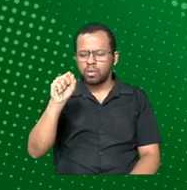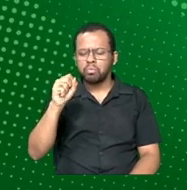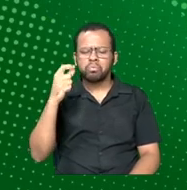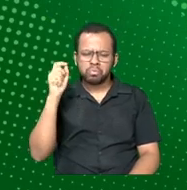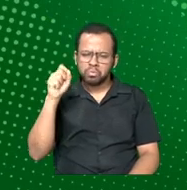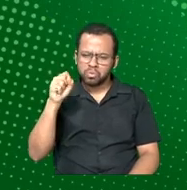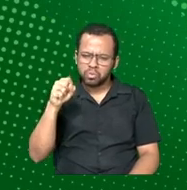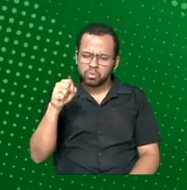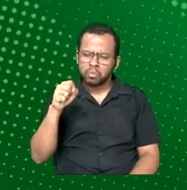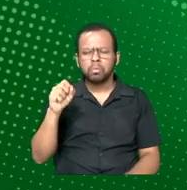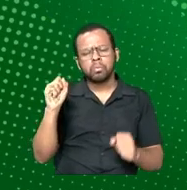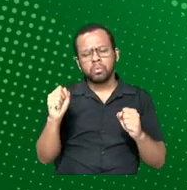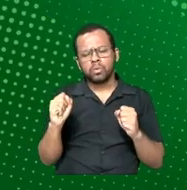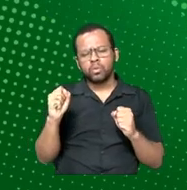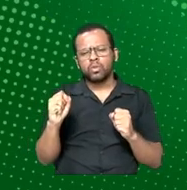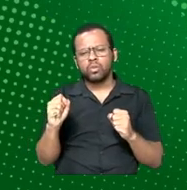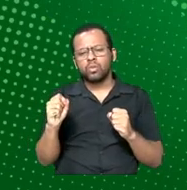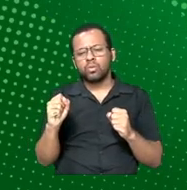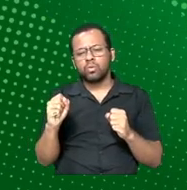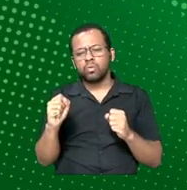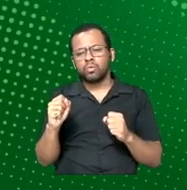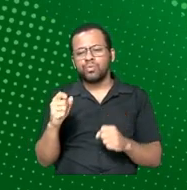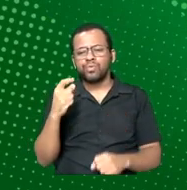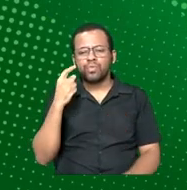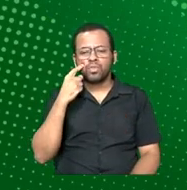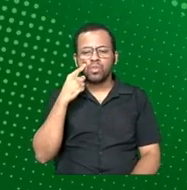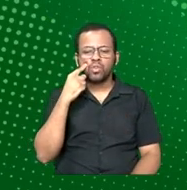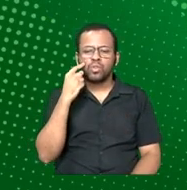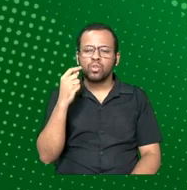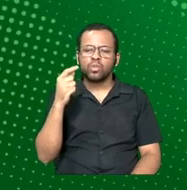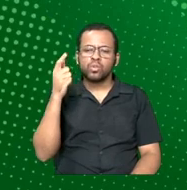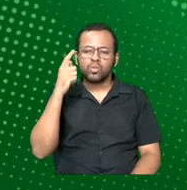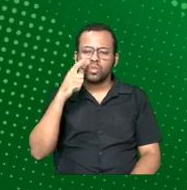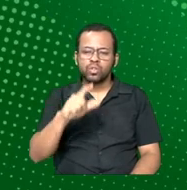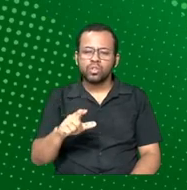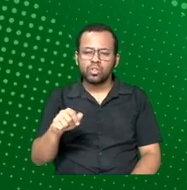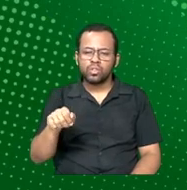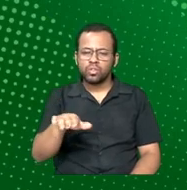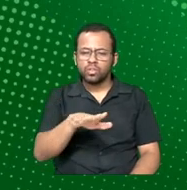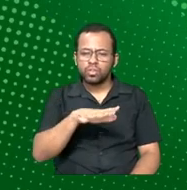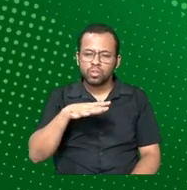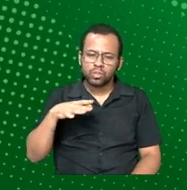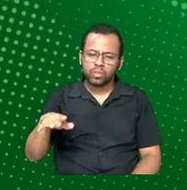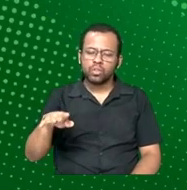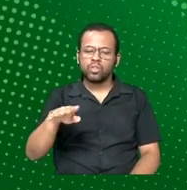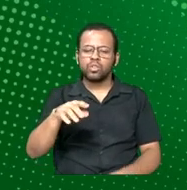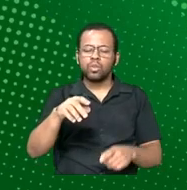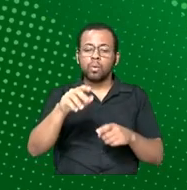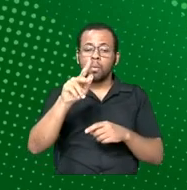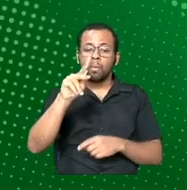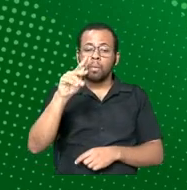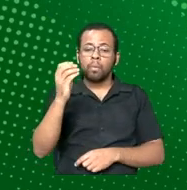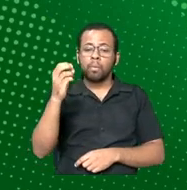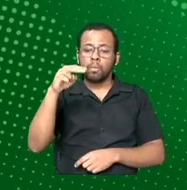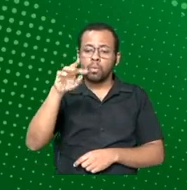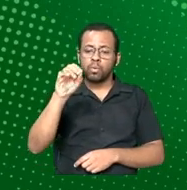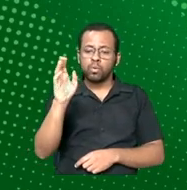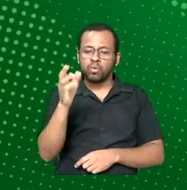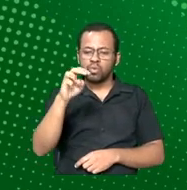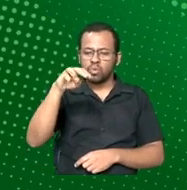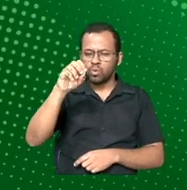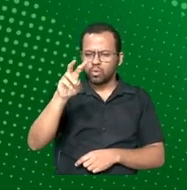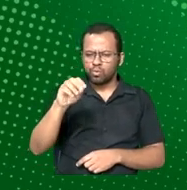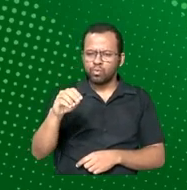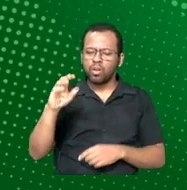é pode ser Cristóvão Olha aí 91 ganhadores Regional ponto novo é o anjo